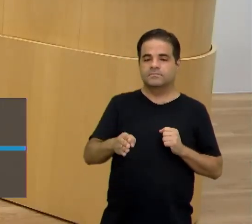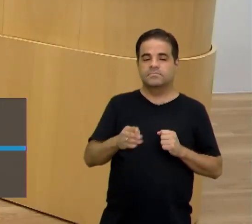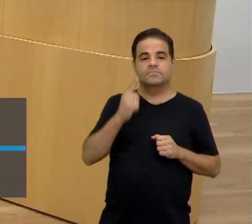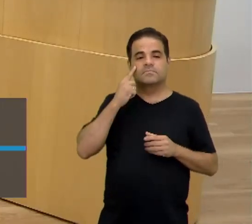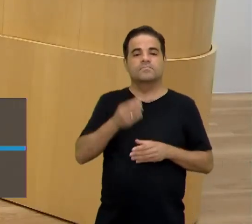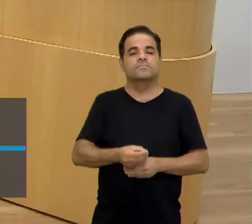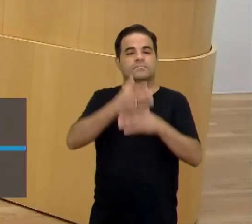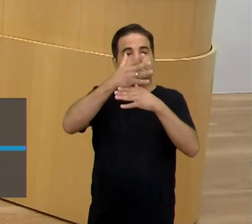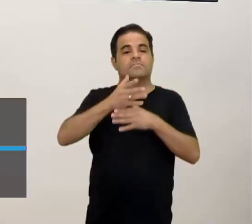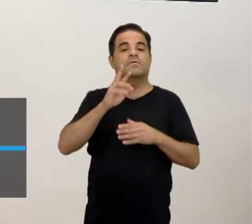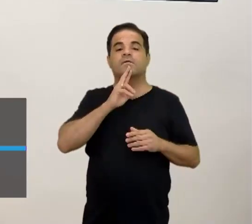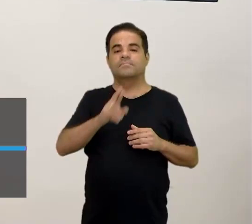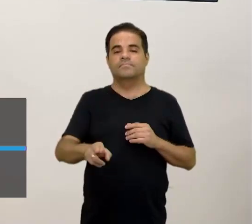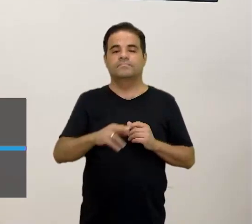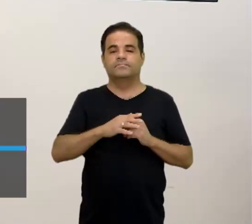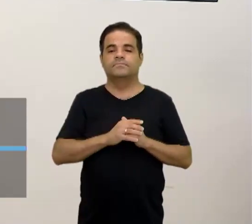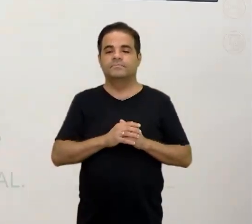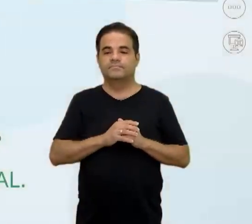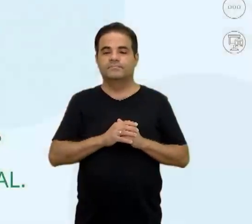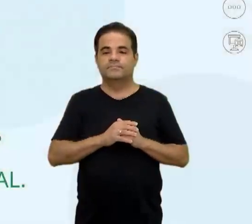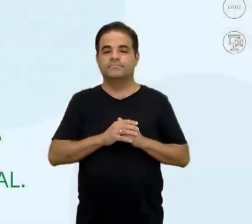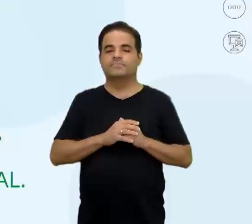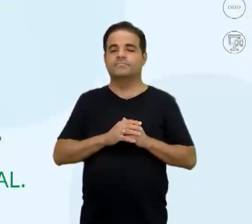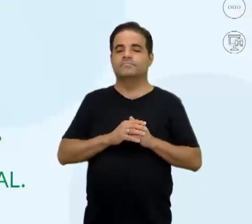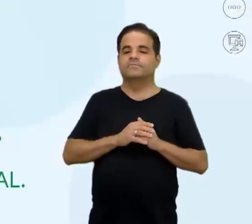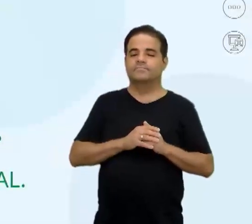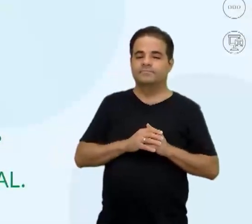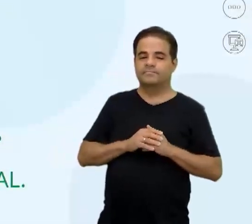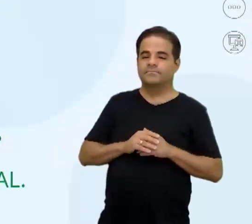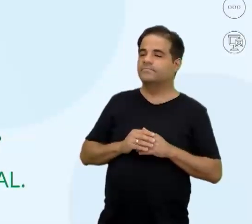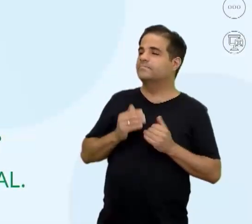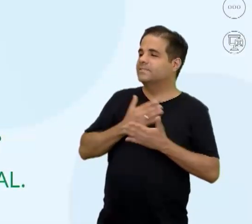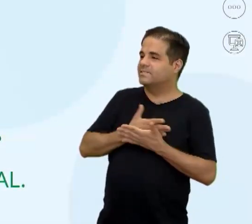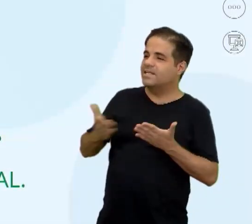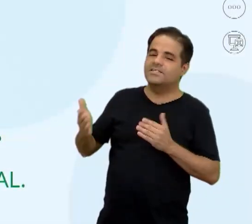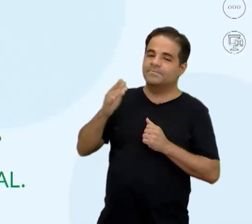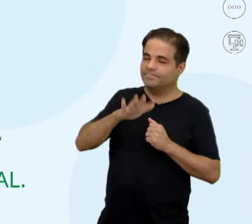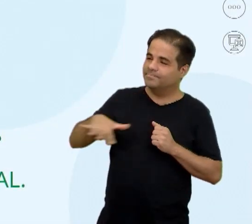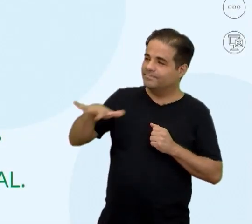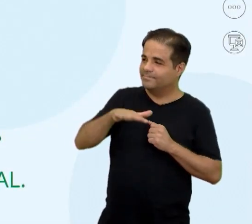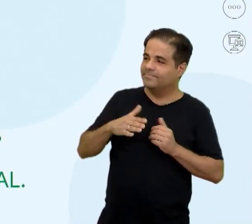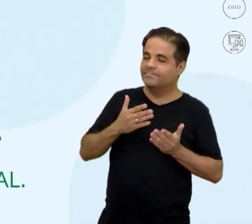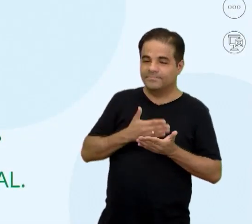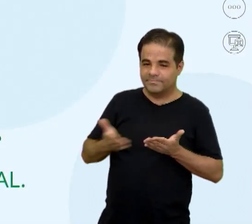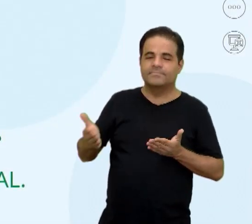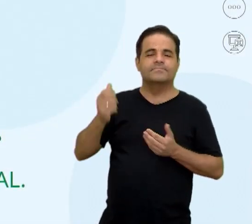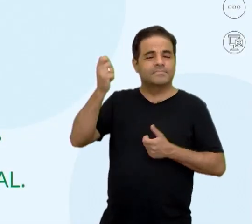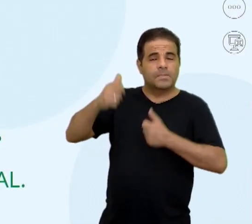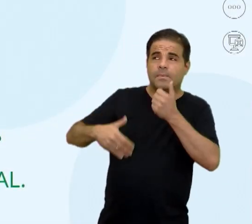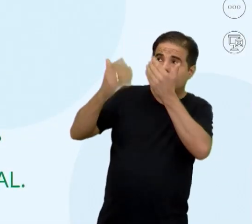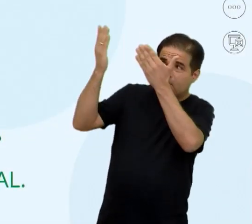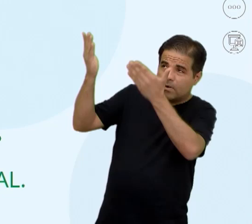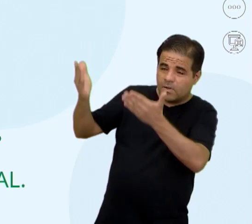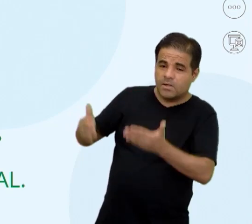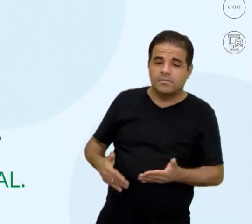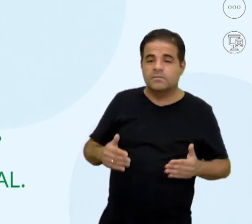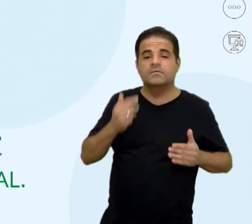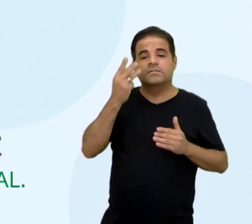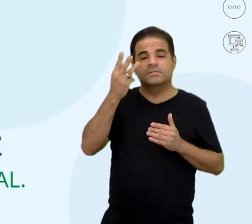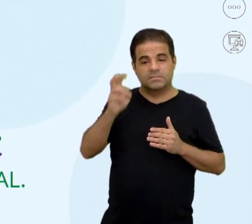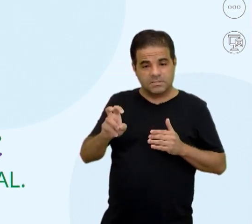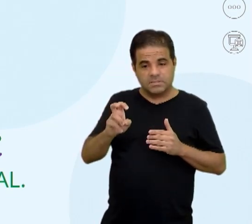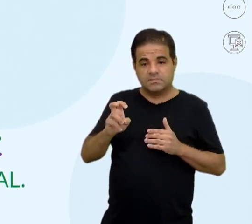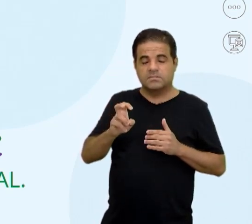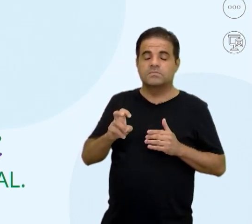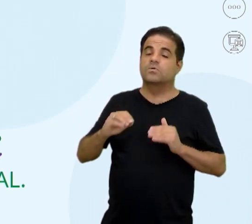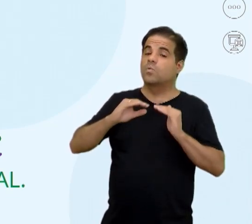subir a resposta aqui para vocês, ó. Pra deixar aqui na telinha, quem quiser tirar um print, né? Eu fiz um passo a passo aí. Ó, como 35